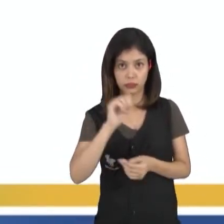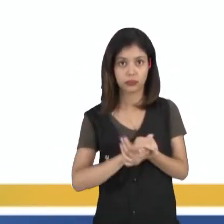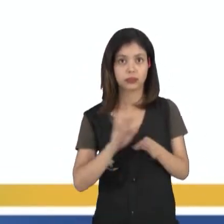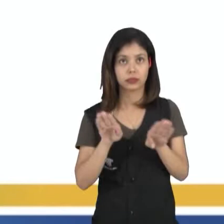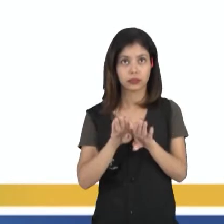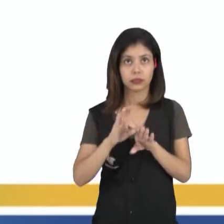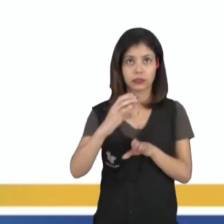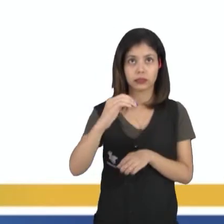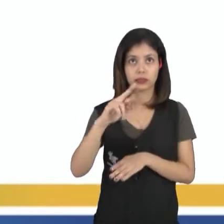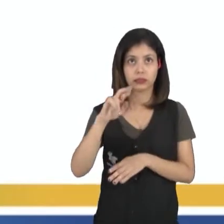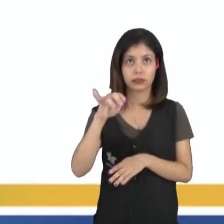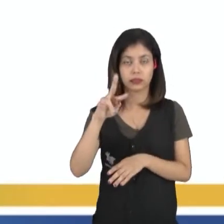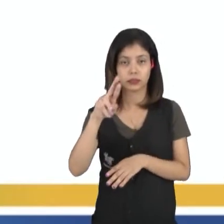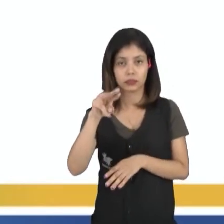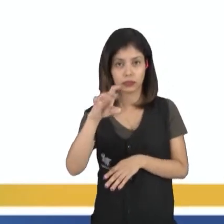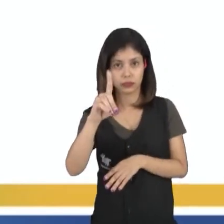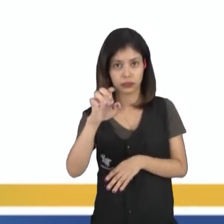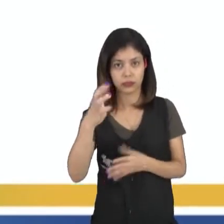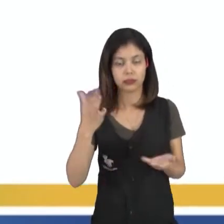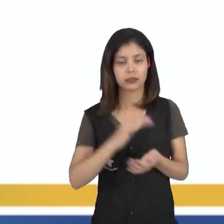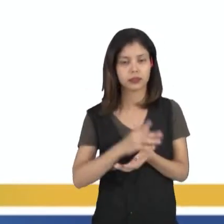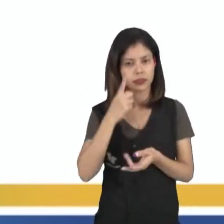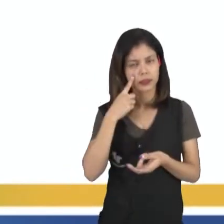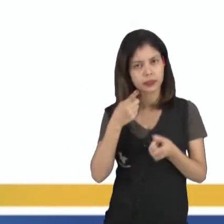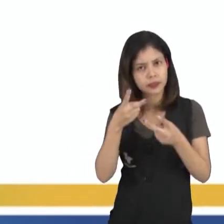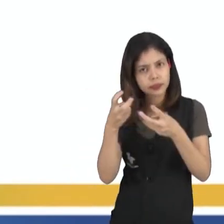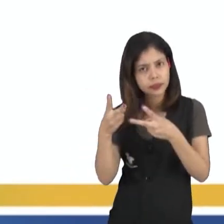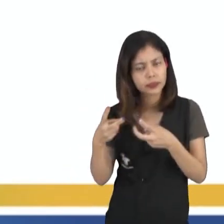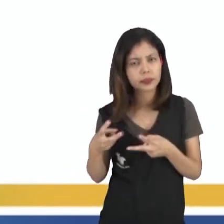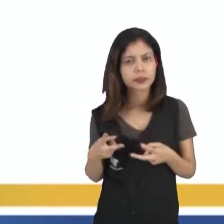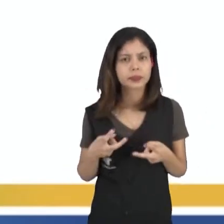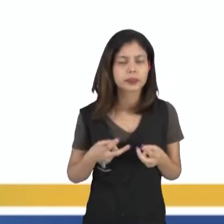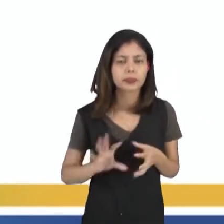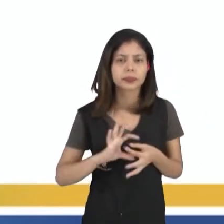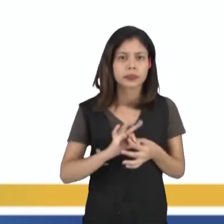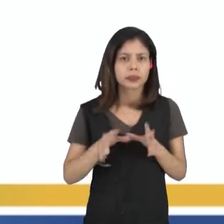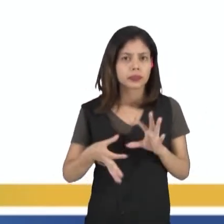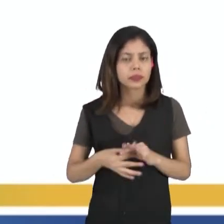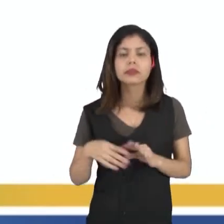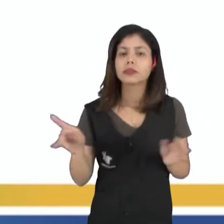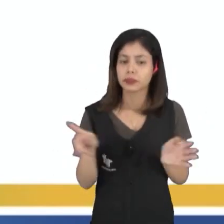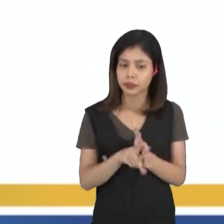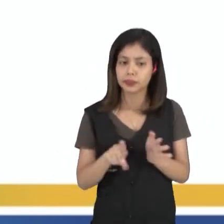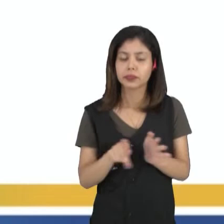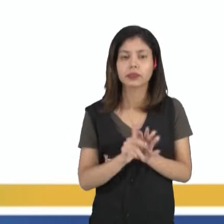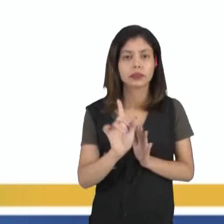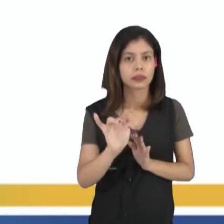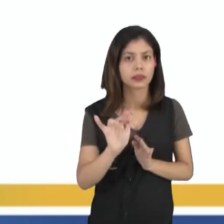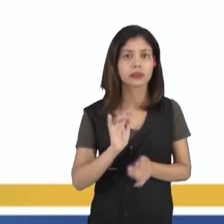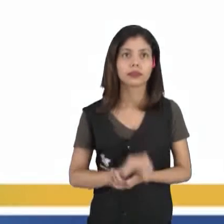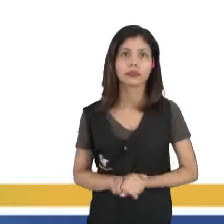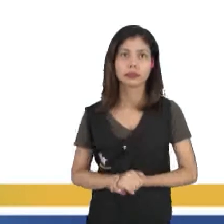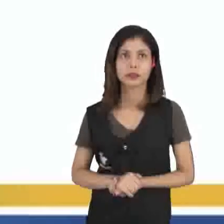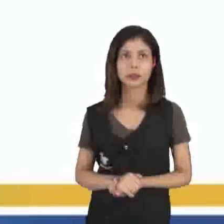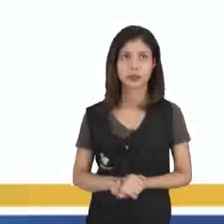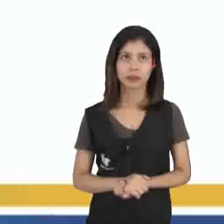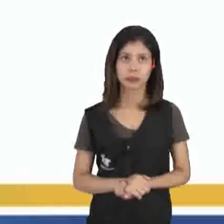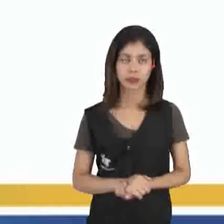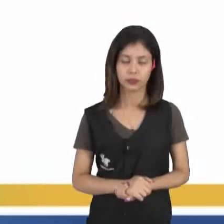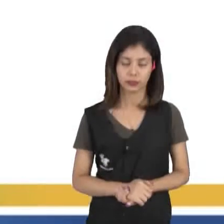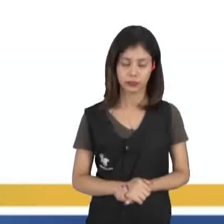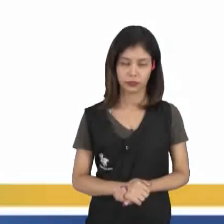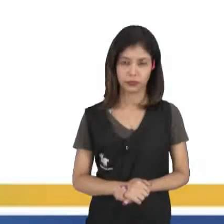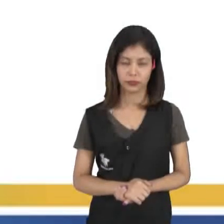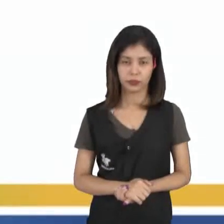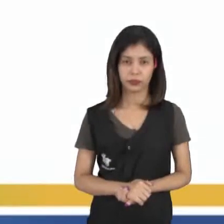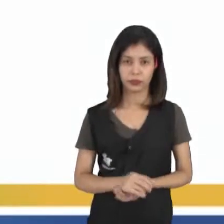como conformidade, tá? Para vocês observarem que o contexto é que determina, tá certo?